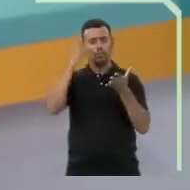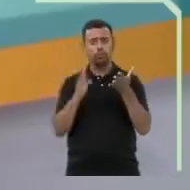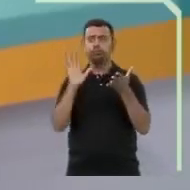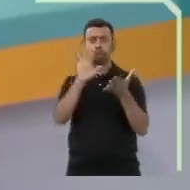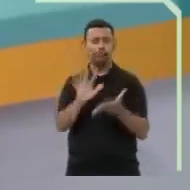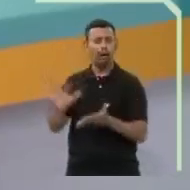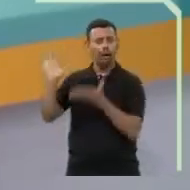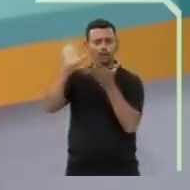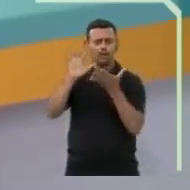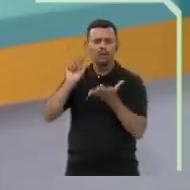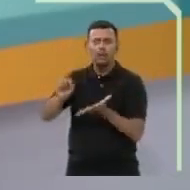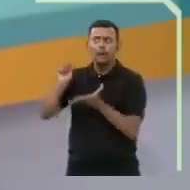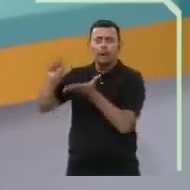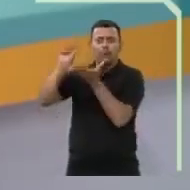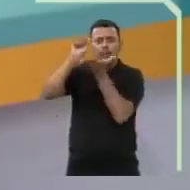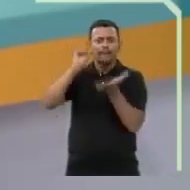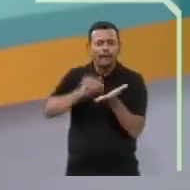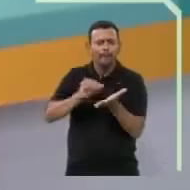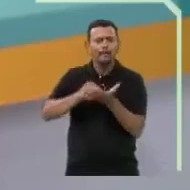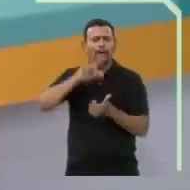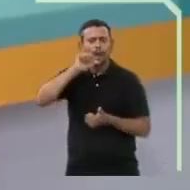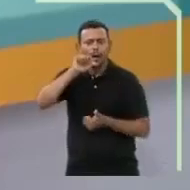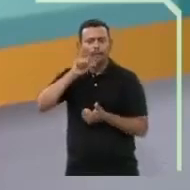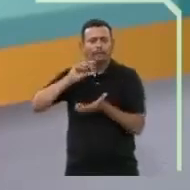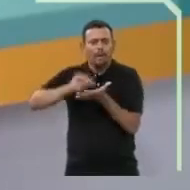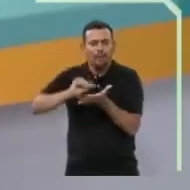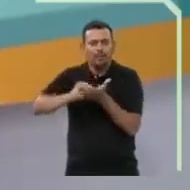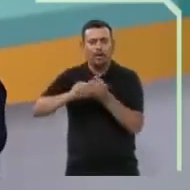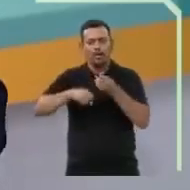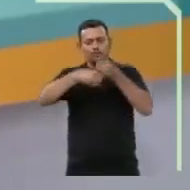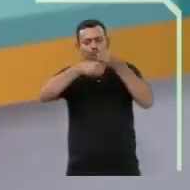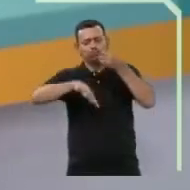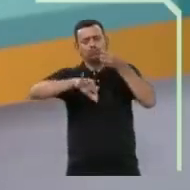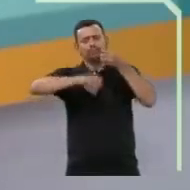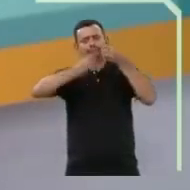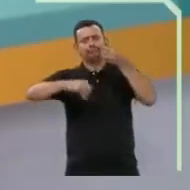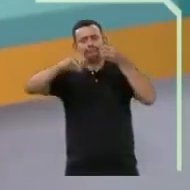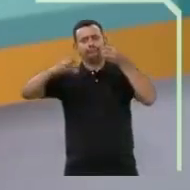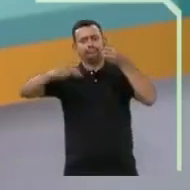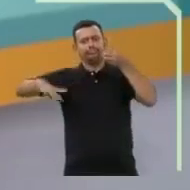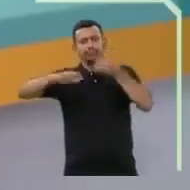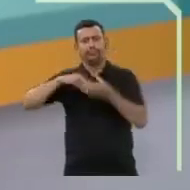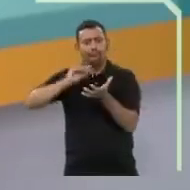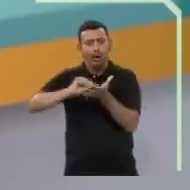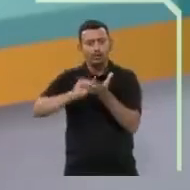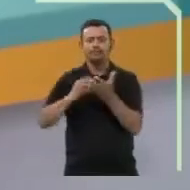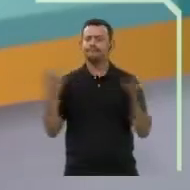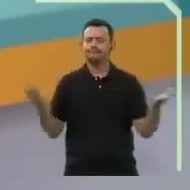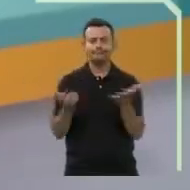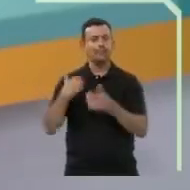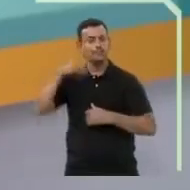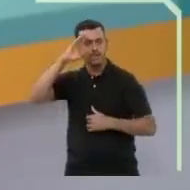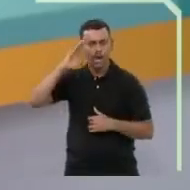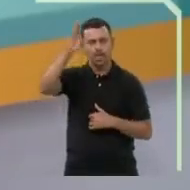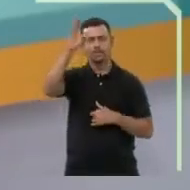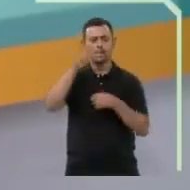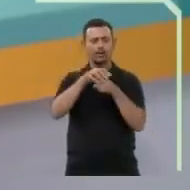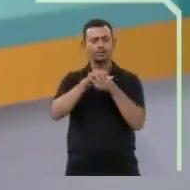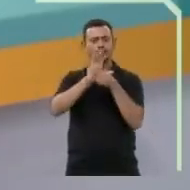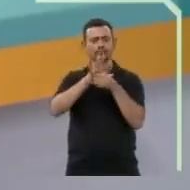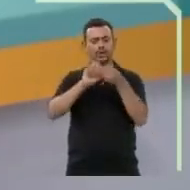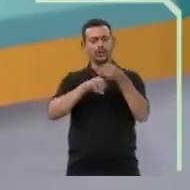comunidades sem rede de água. Eu pretendo priorizar a questão do saneamento básico. Qual a sua